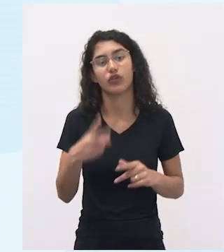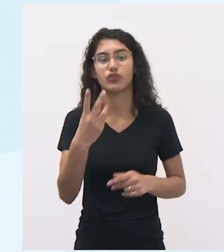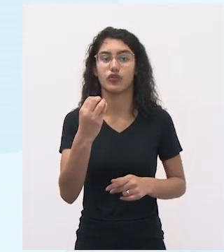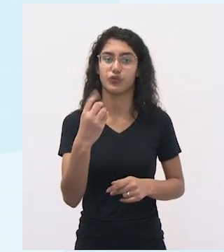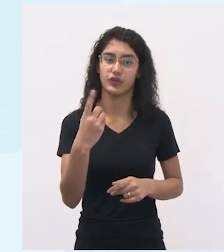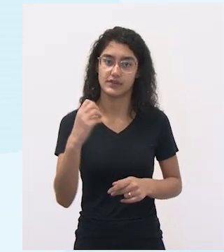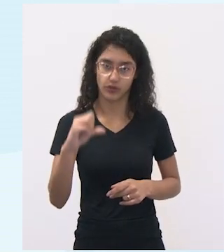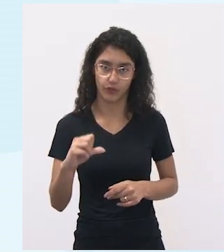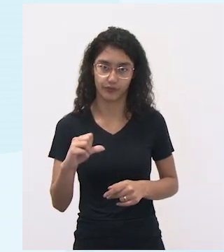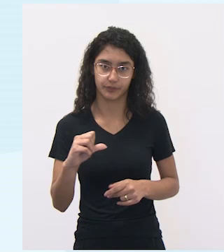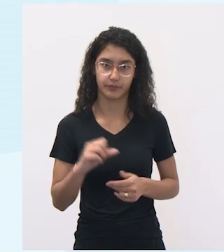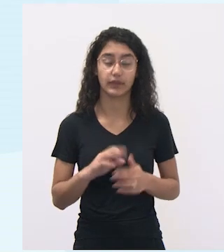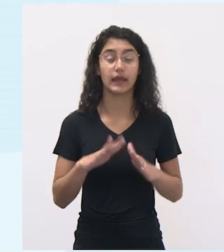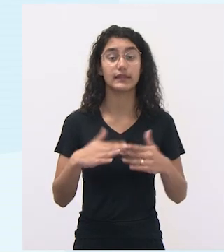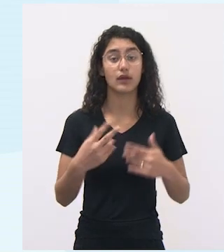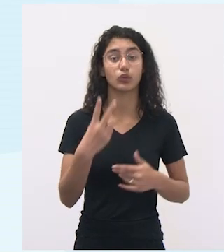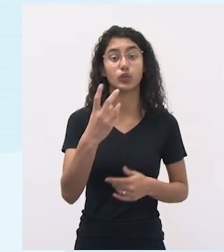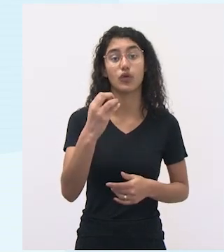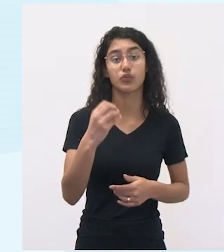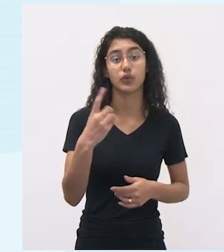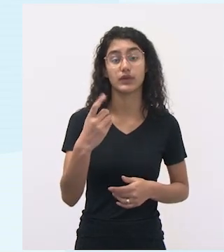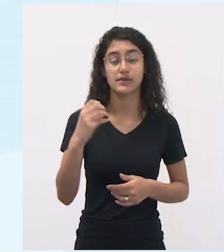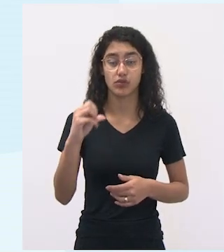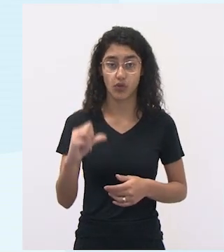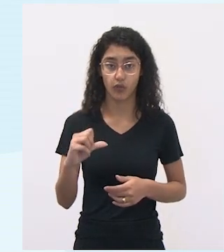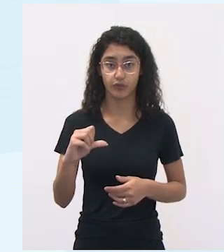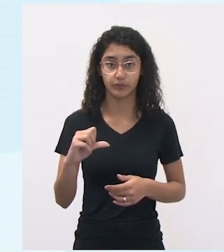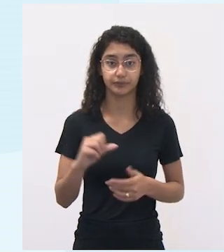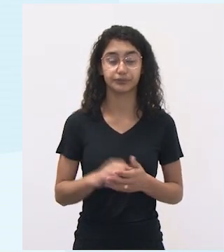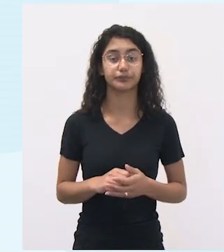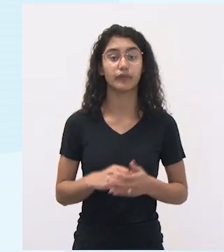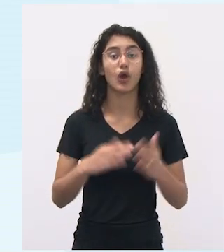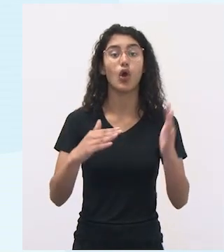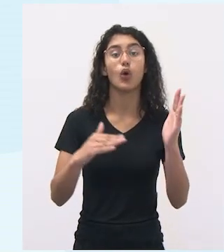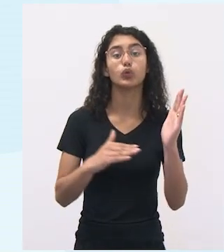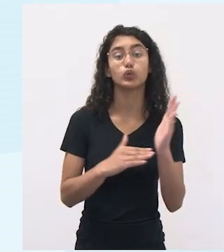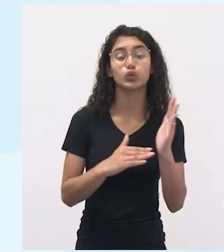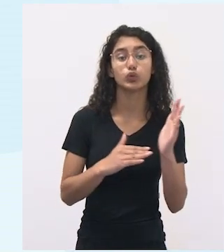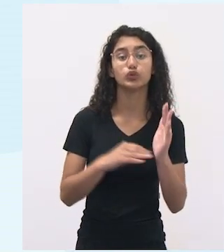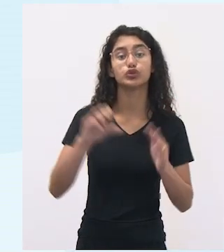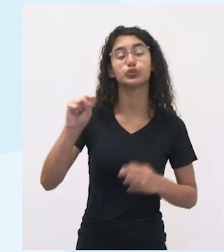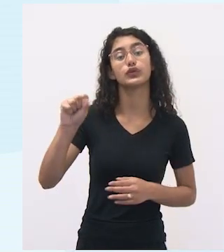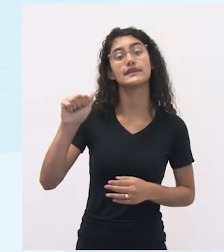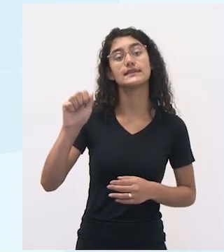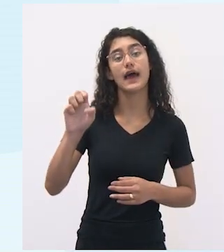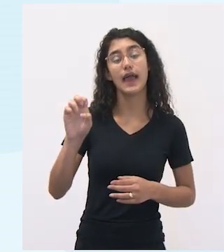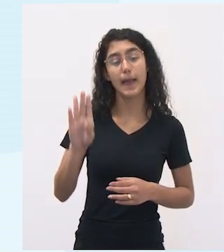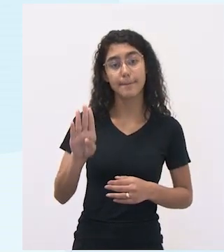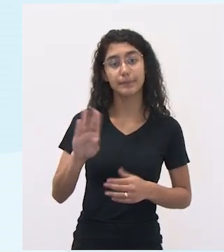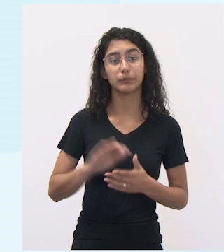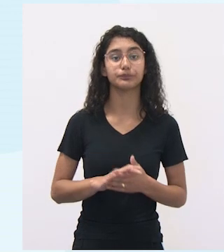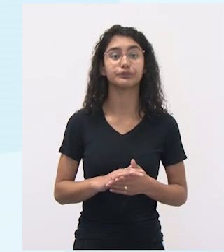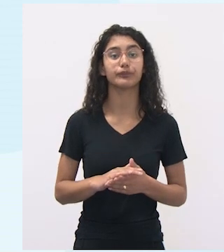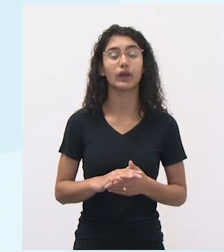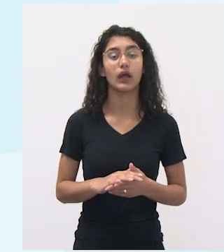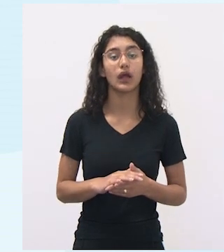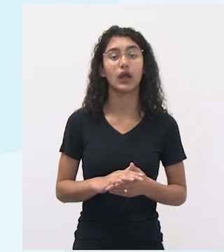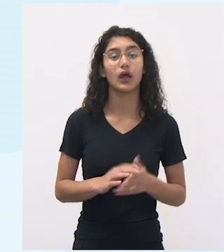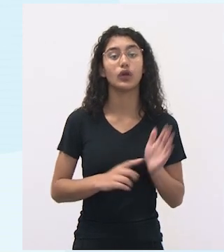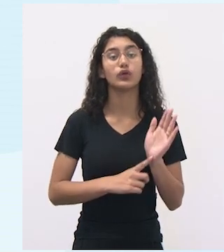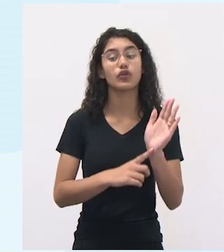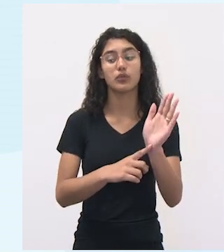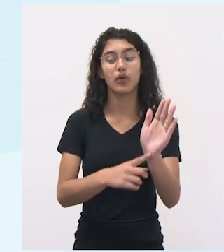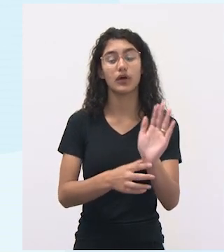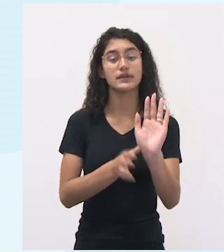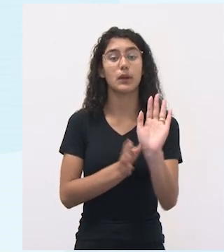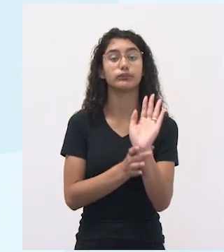2019. Então, 2019, que foi o cenário do último SAEB, ele traz para a gente um porto seguro, onde